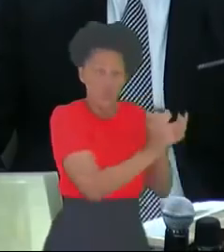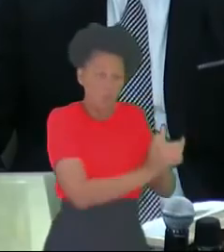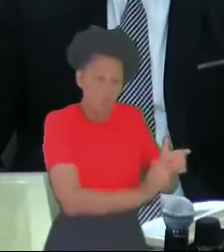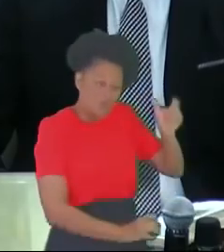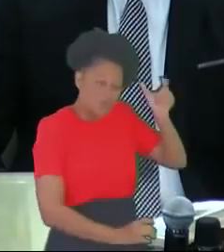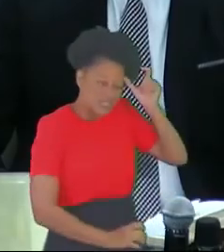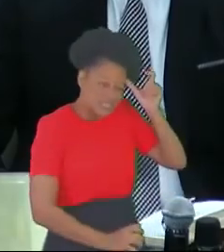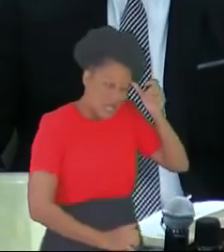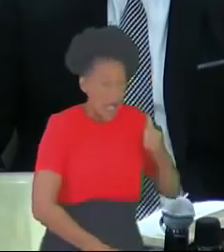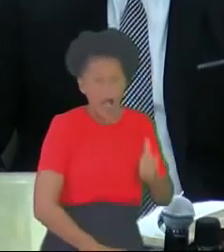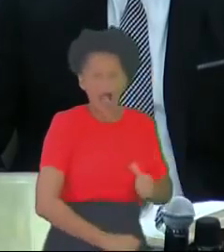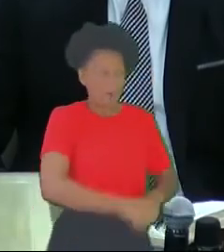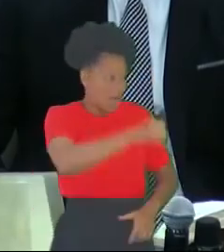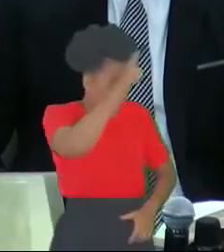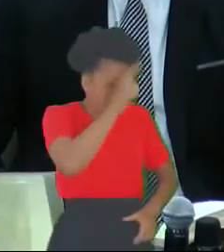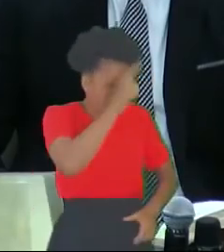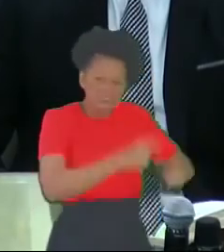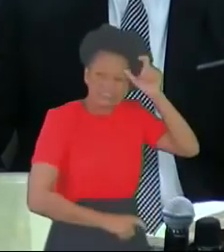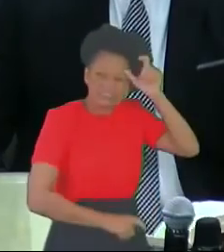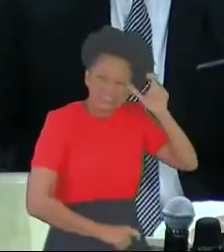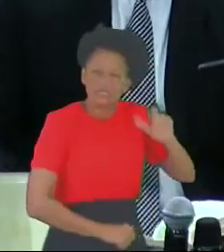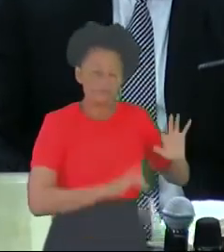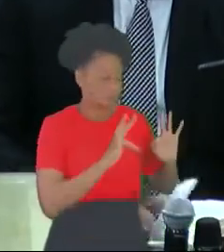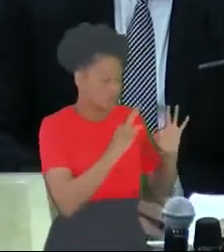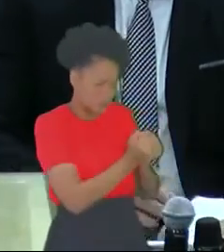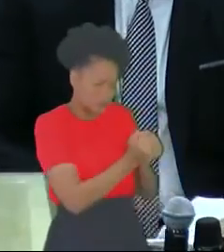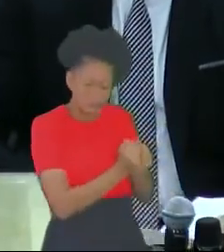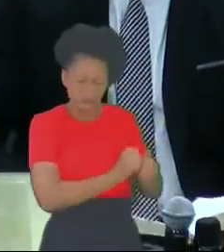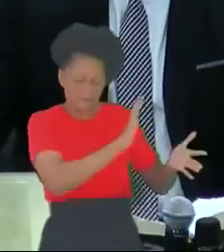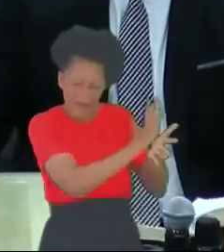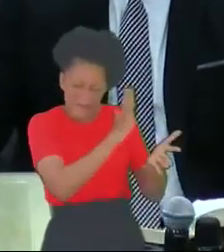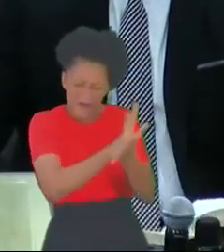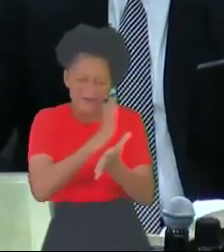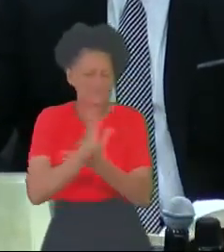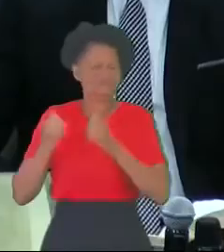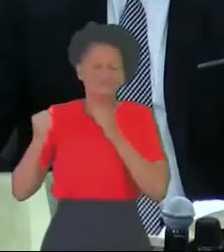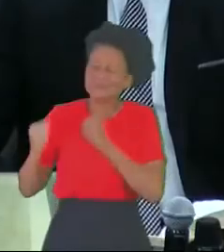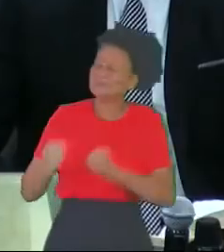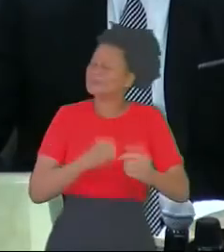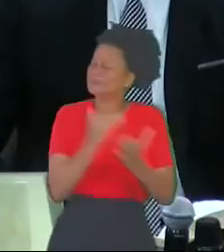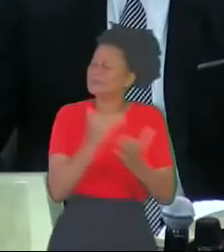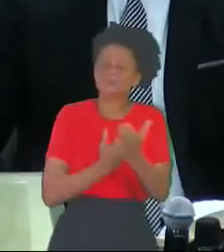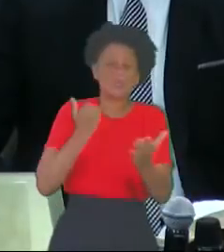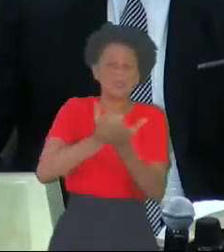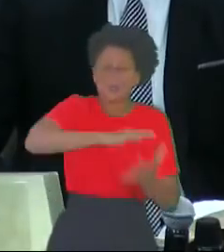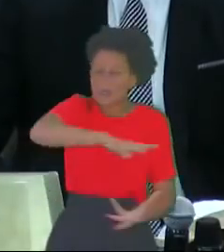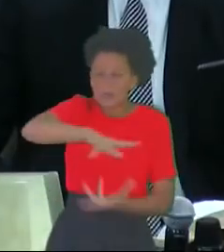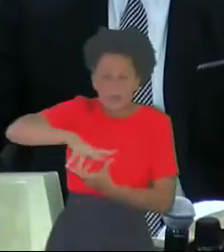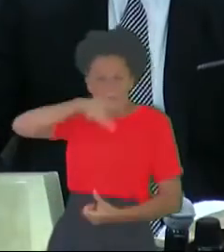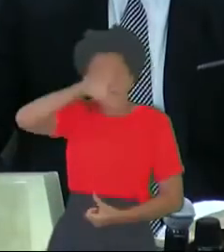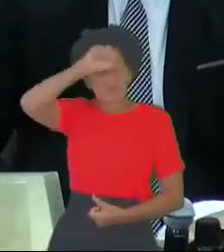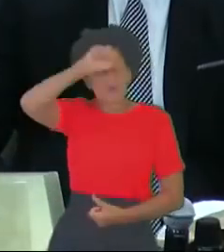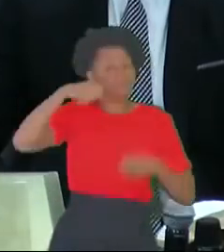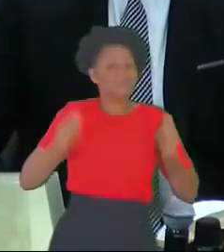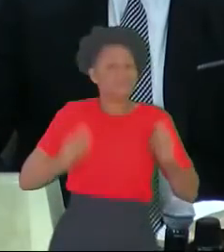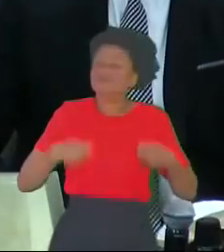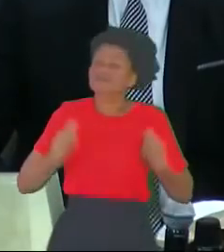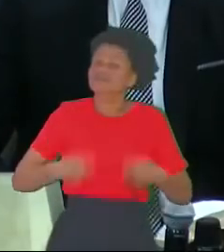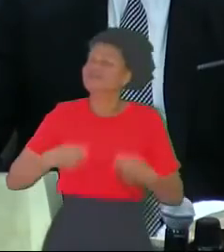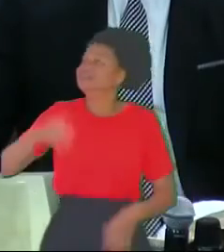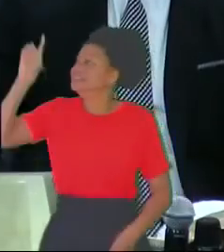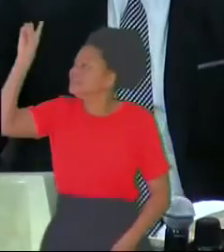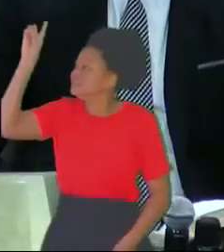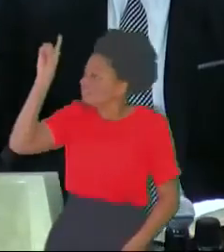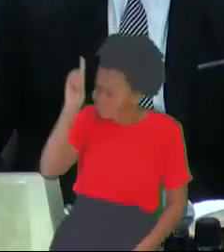amados irmãos? E nós precisamos de um poder sobrenatural. Nós precisamos de uma visita de